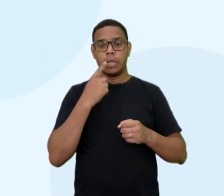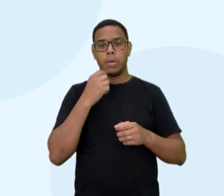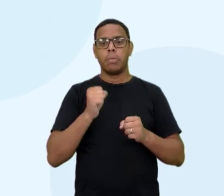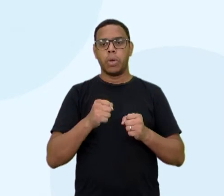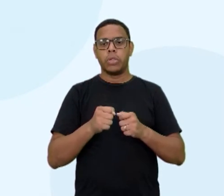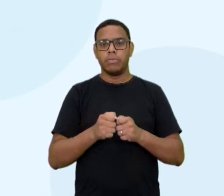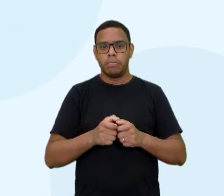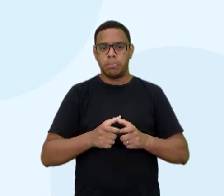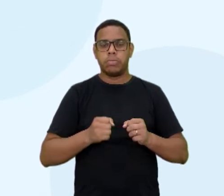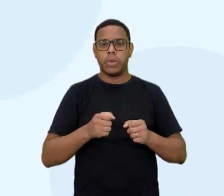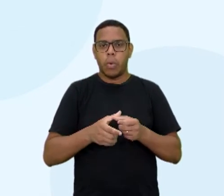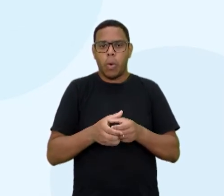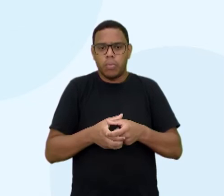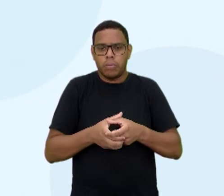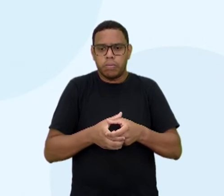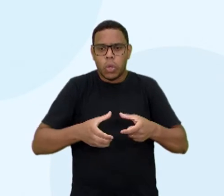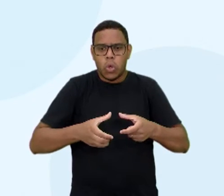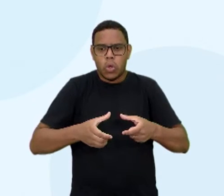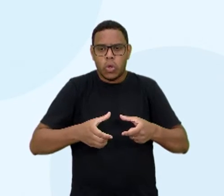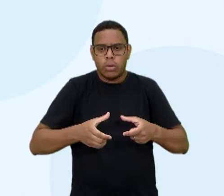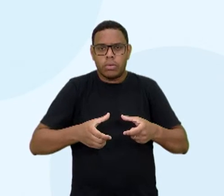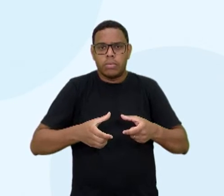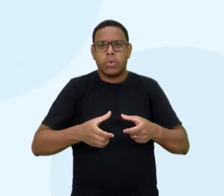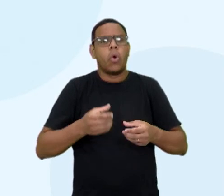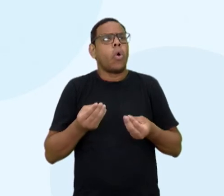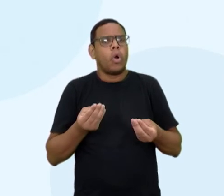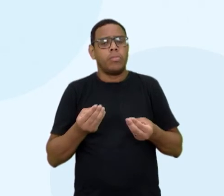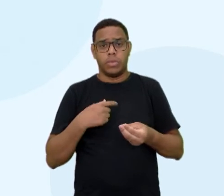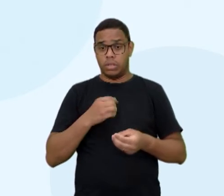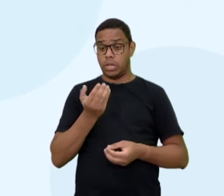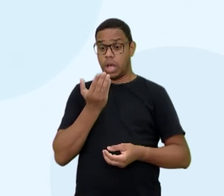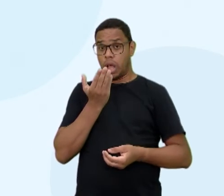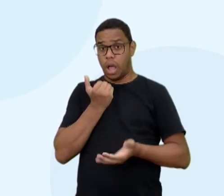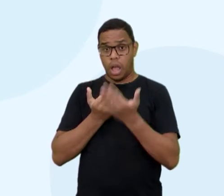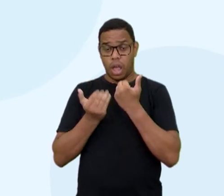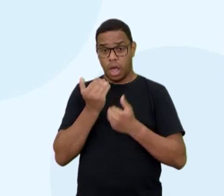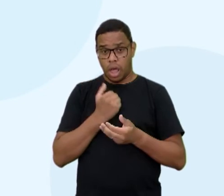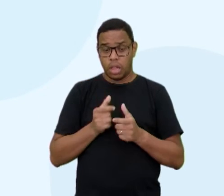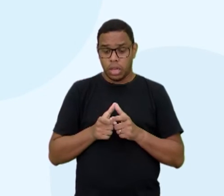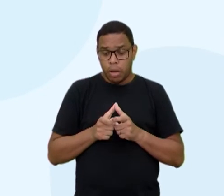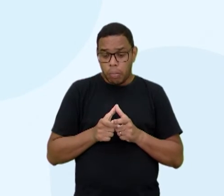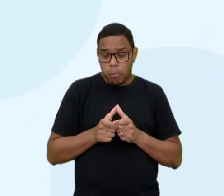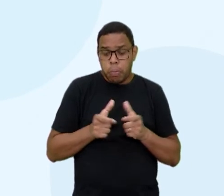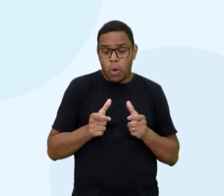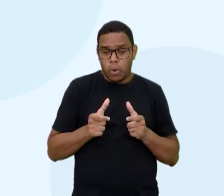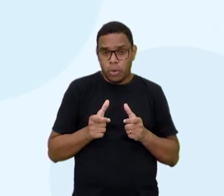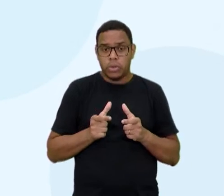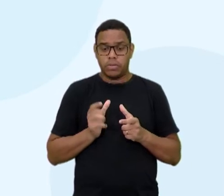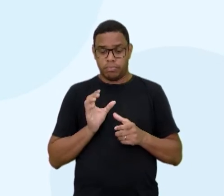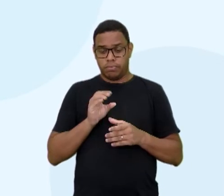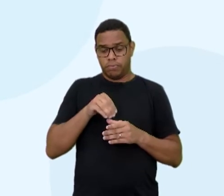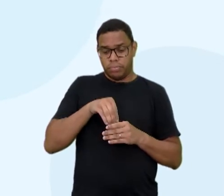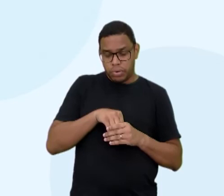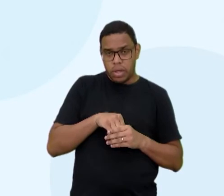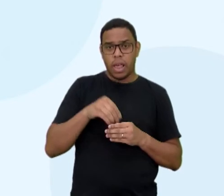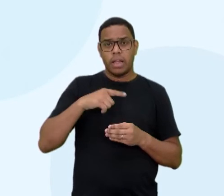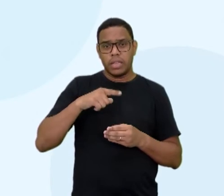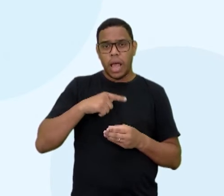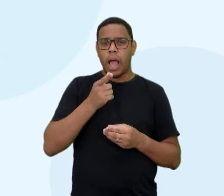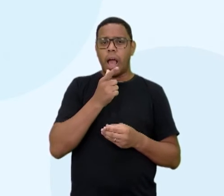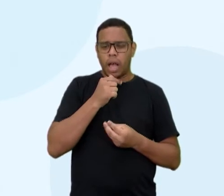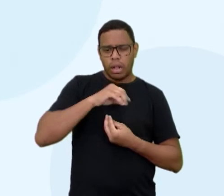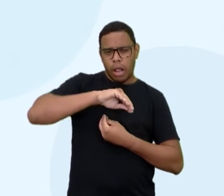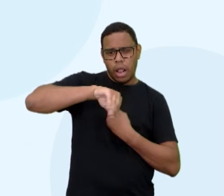com a presença dos alimentos. Com essa distensão, eles liberam aí muitas substâncias